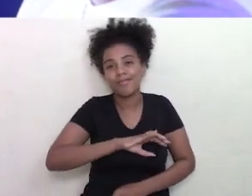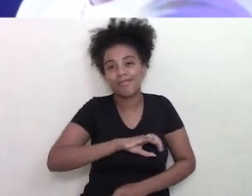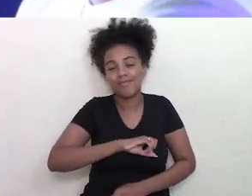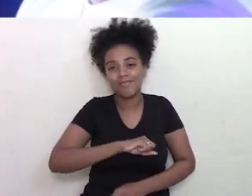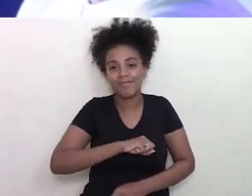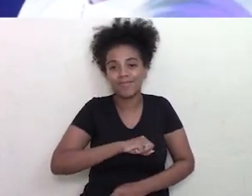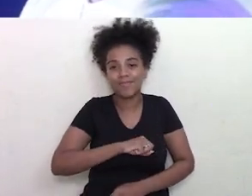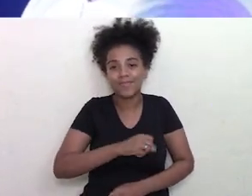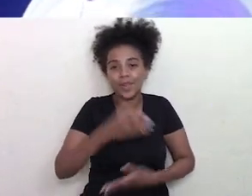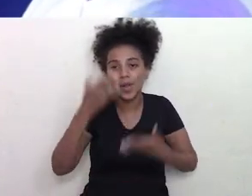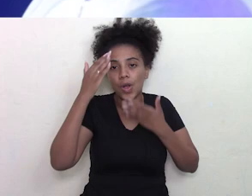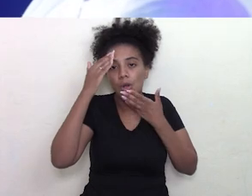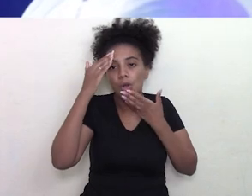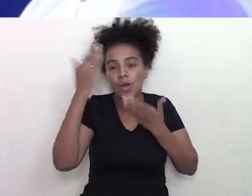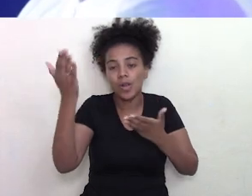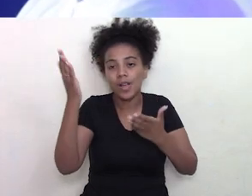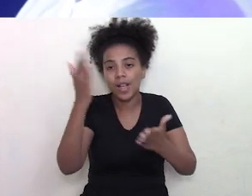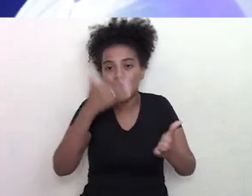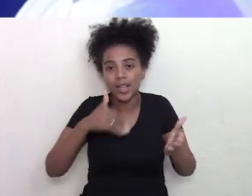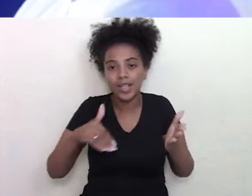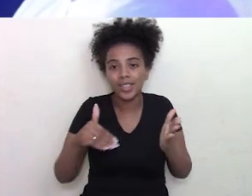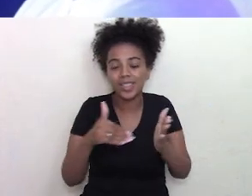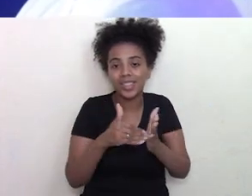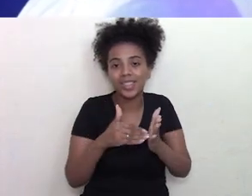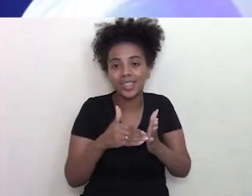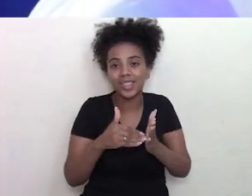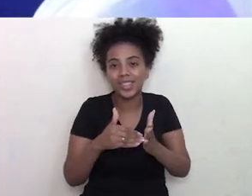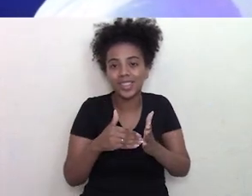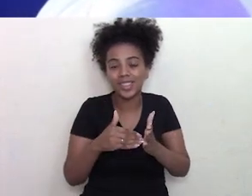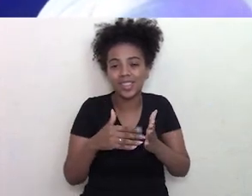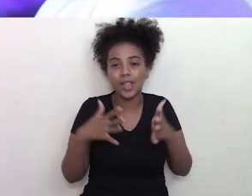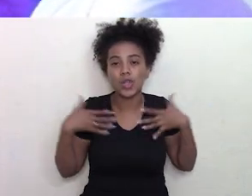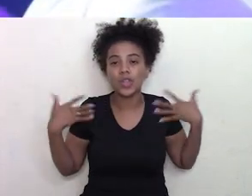Pra você no coração. Valeu, muito obrigado. Quem gostou, grita fui.